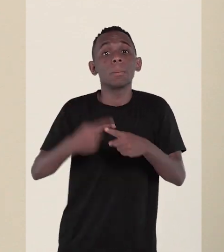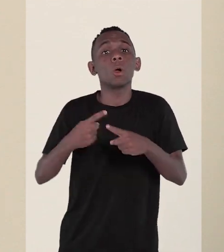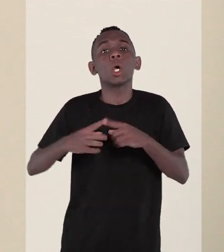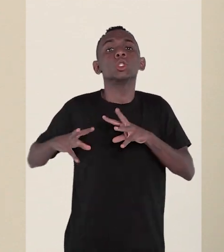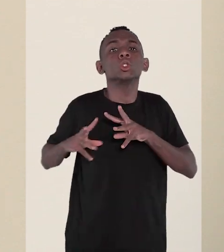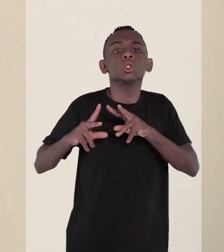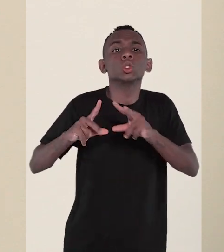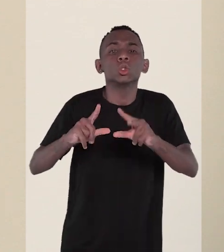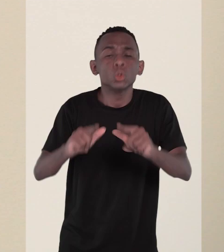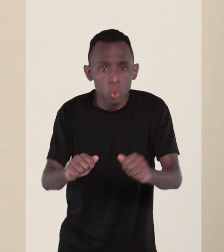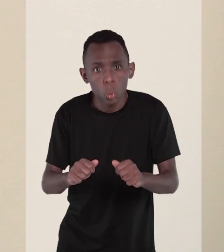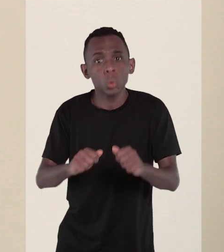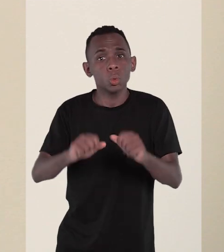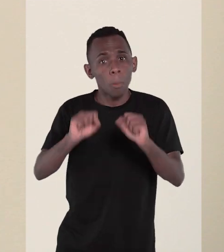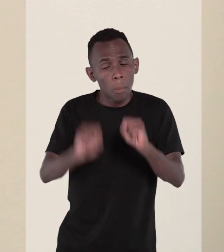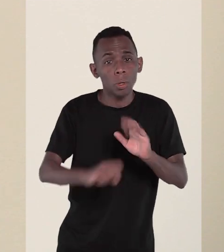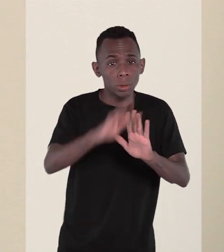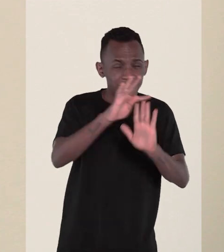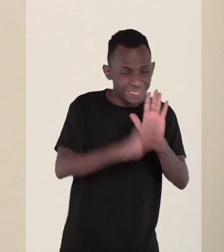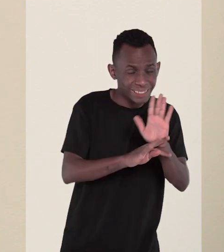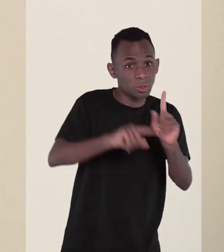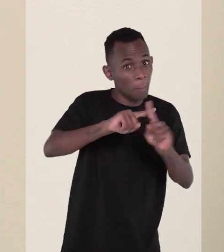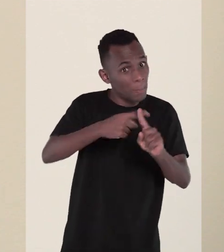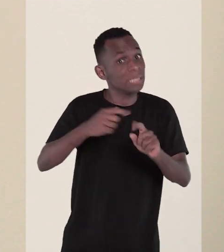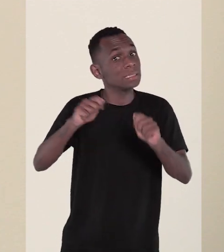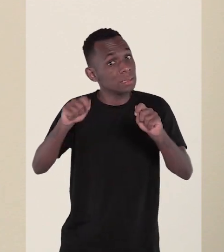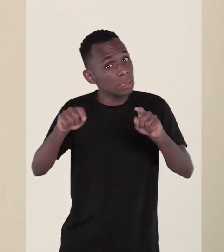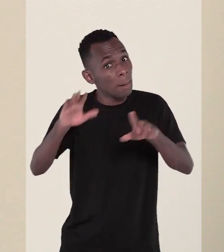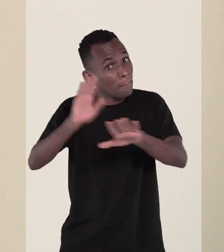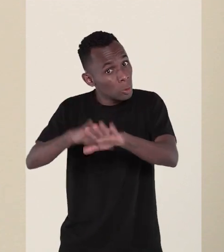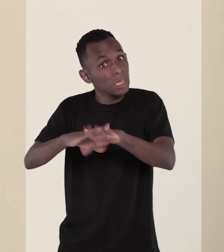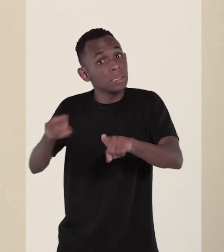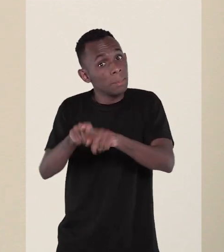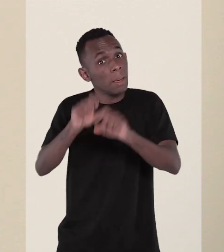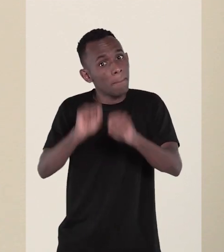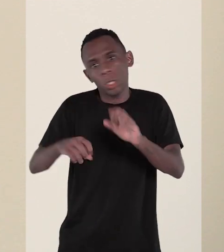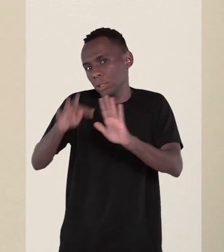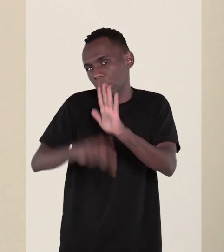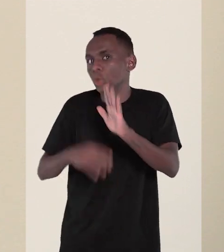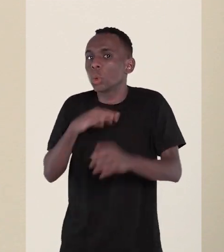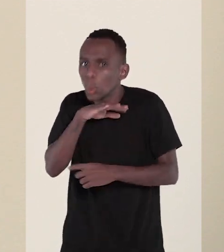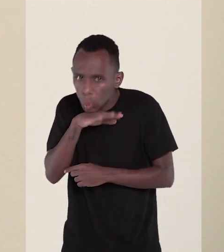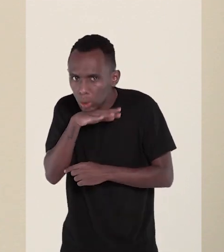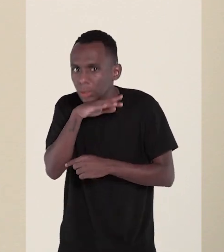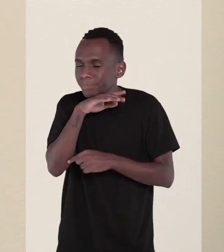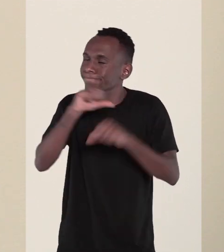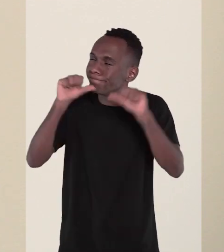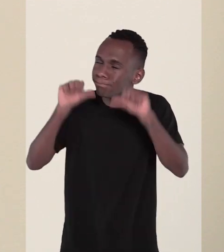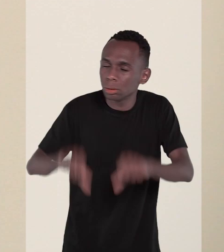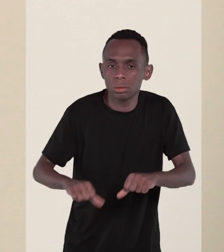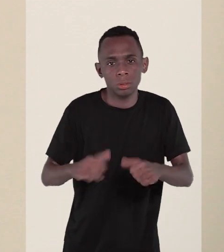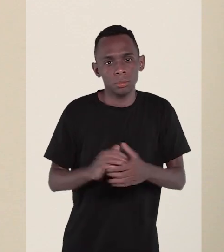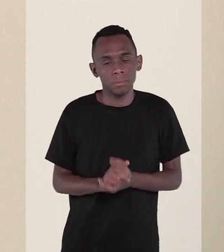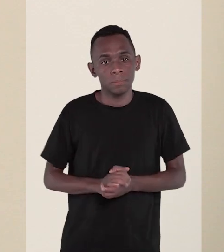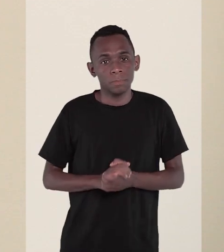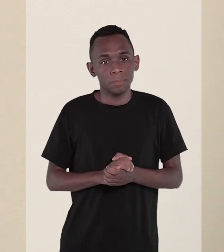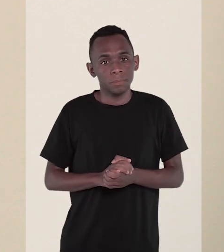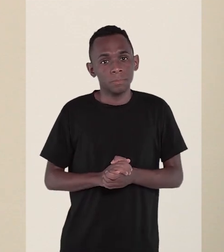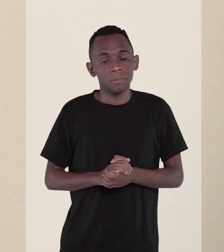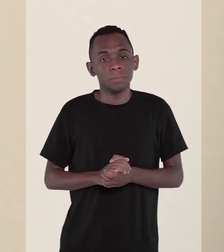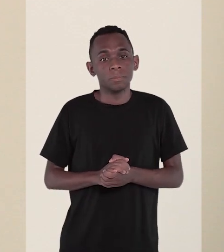Porque tudo pode virar coluna, mas tudo pode virar uma coluna ruim, né? Se você acha que tudo pode entrar na sua coluna, também é horrível